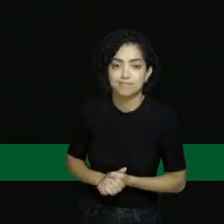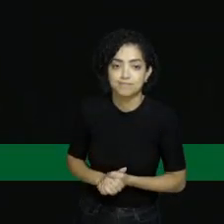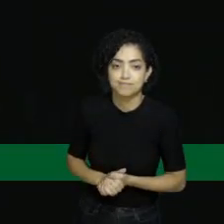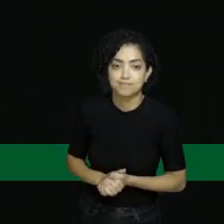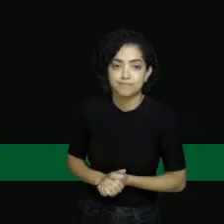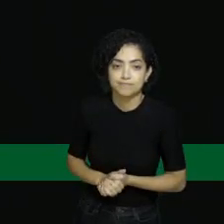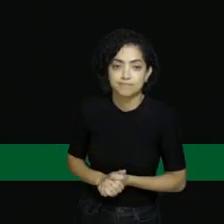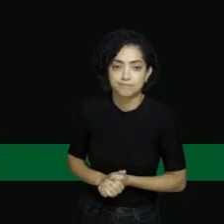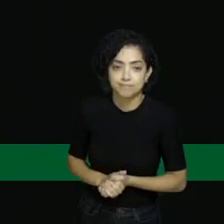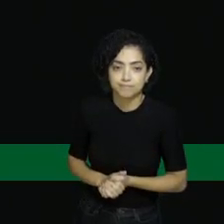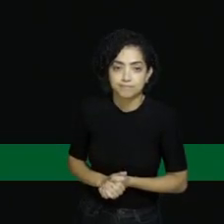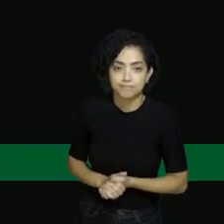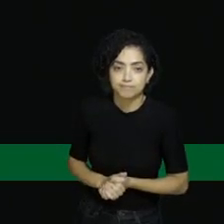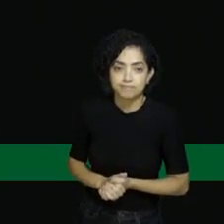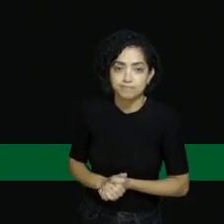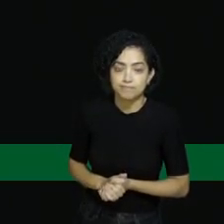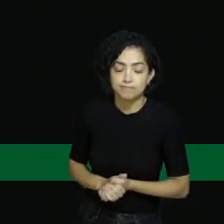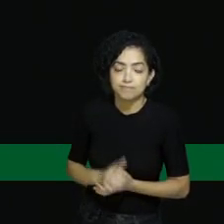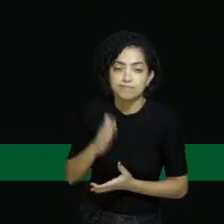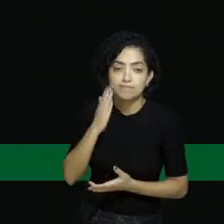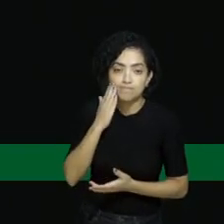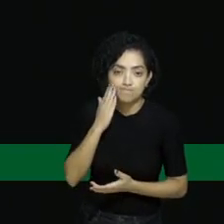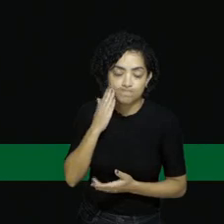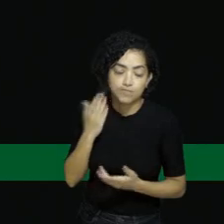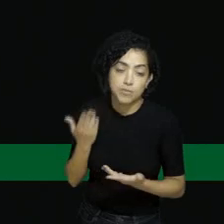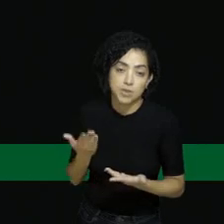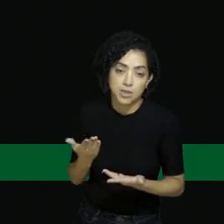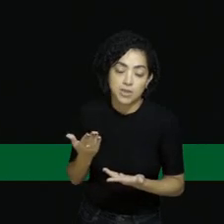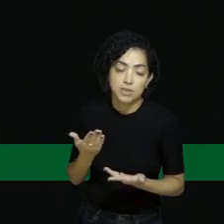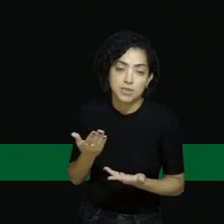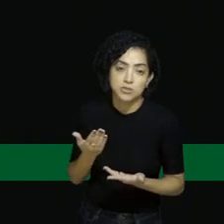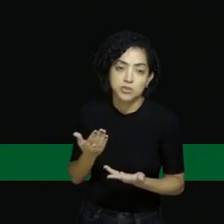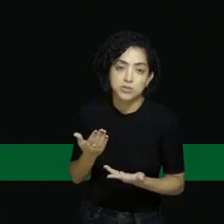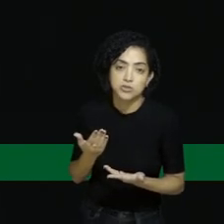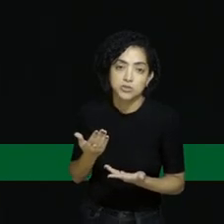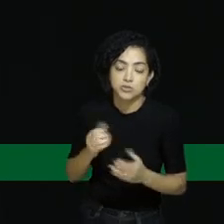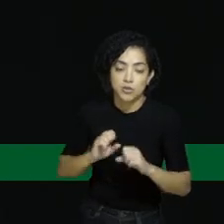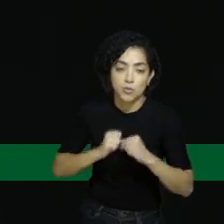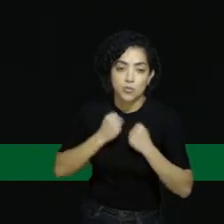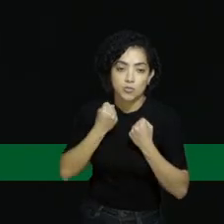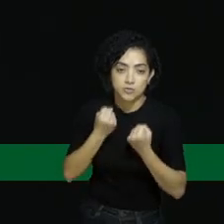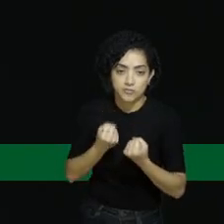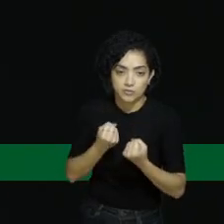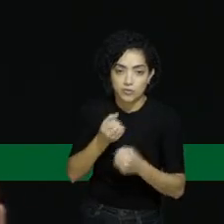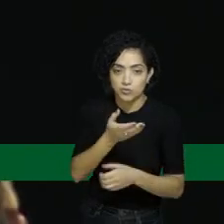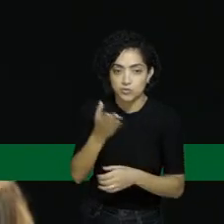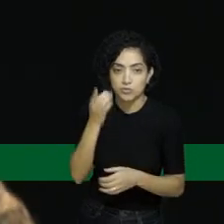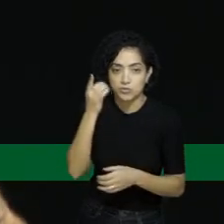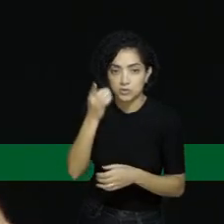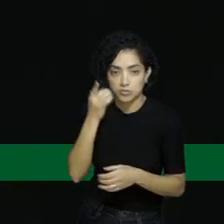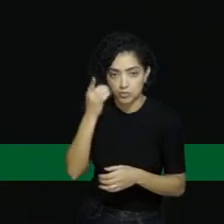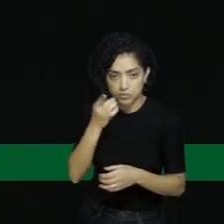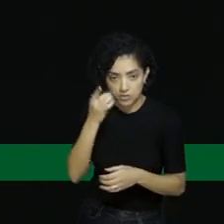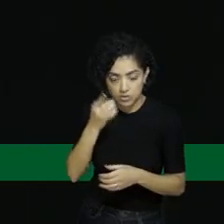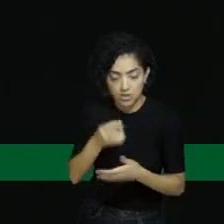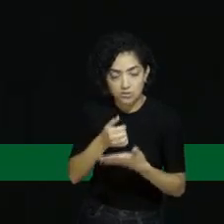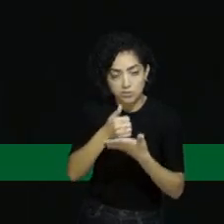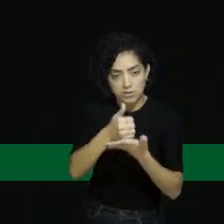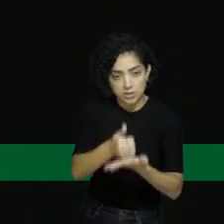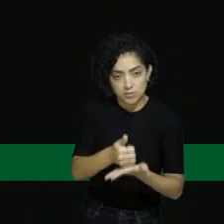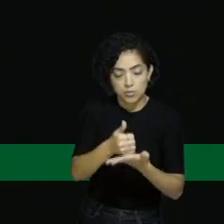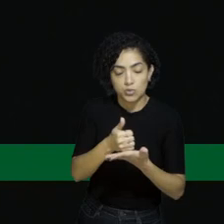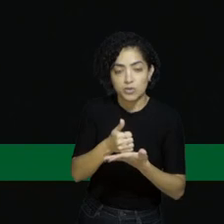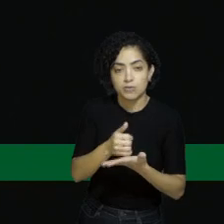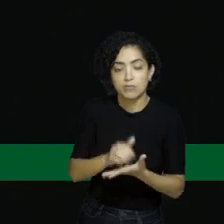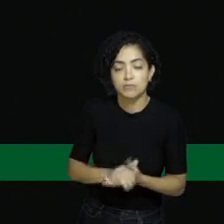temos e sabemos que podemos esperar do empenho dos nossos parlamentares em favor das causas do